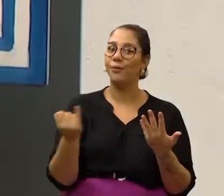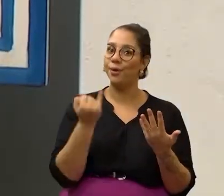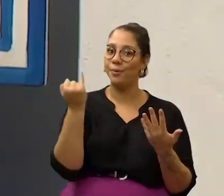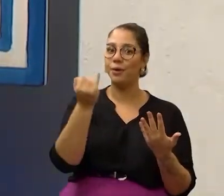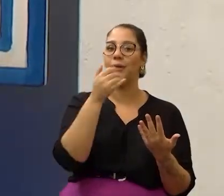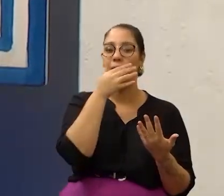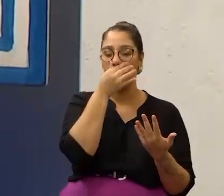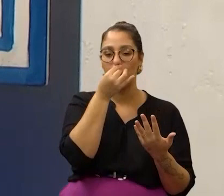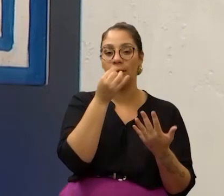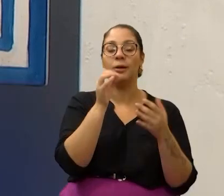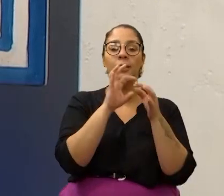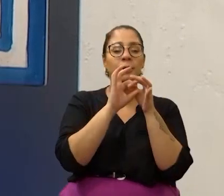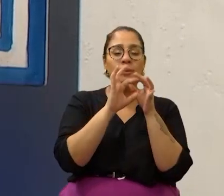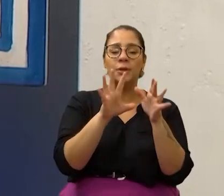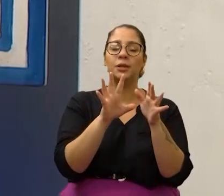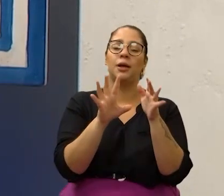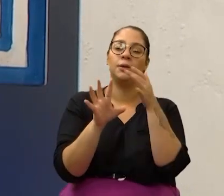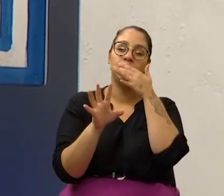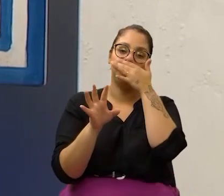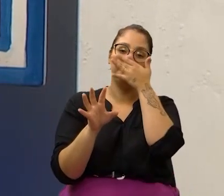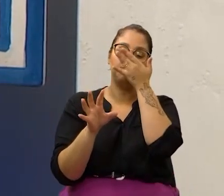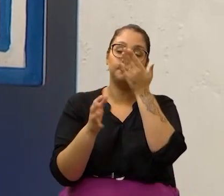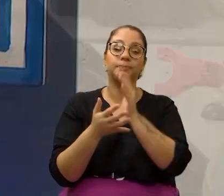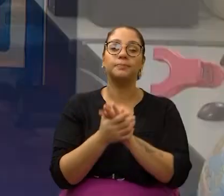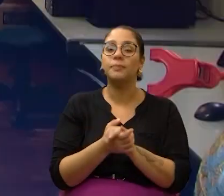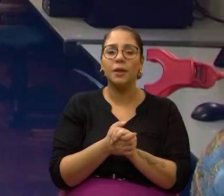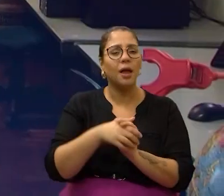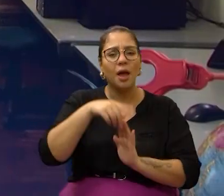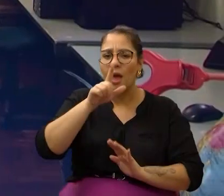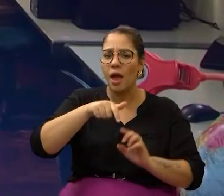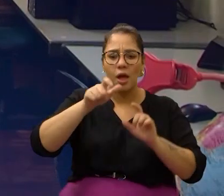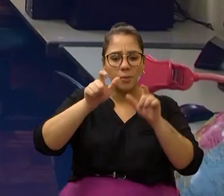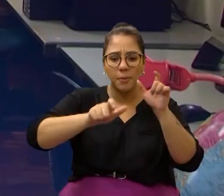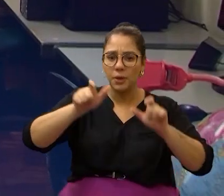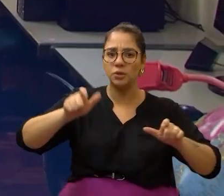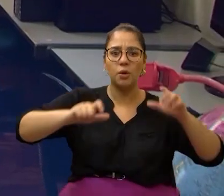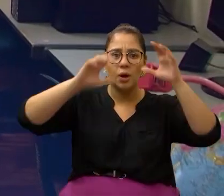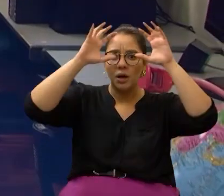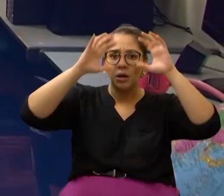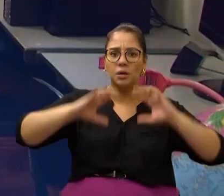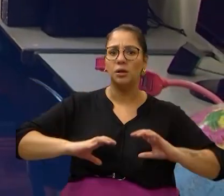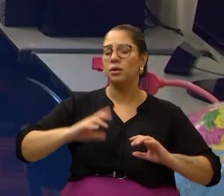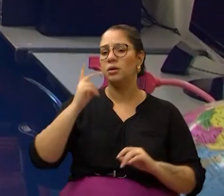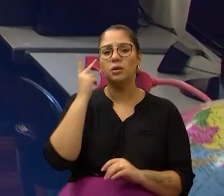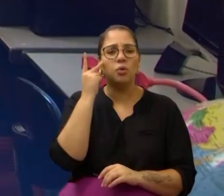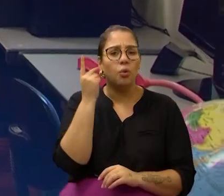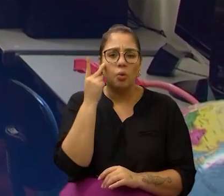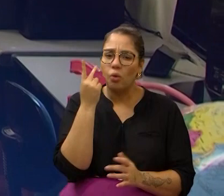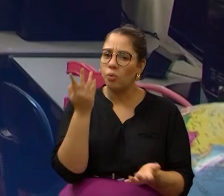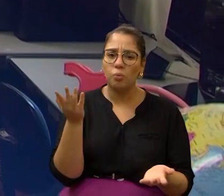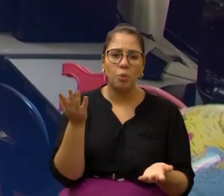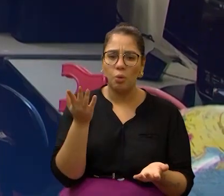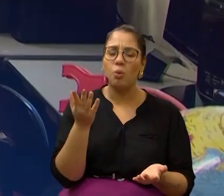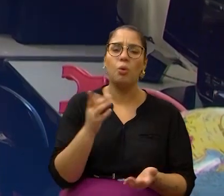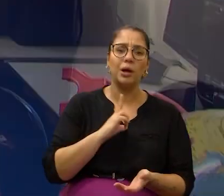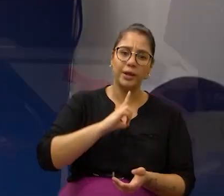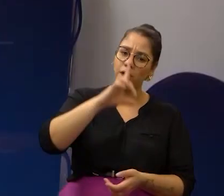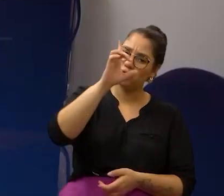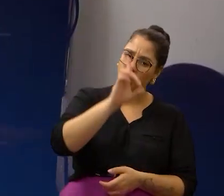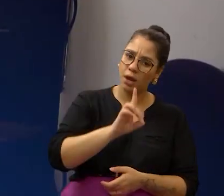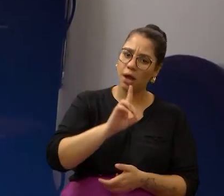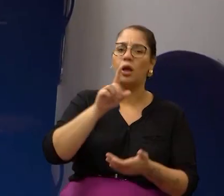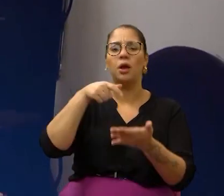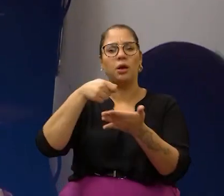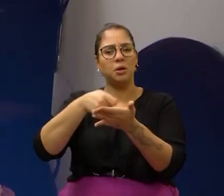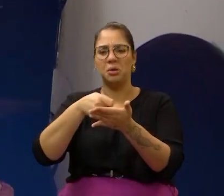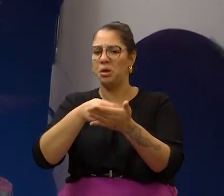sua liberdade, como eu disse, né? Ele é um cidadão comum, né? Que tem os seus direitos e deveres